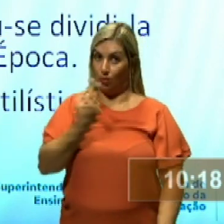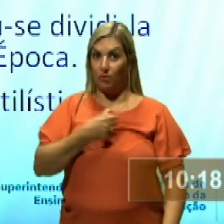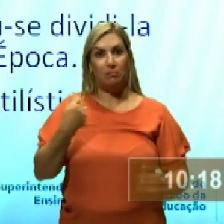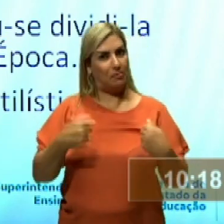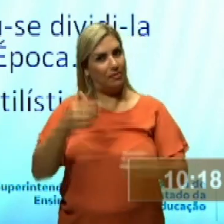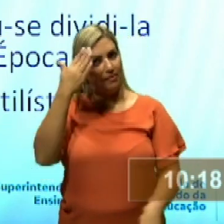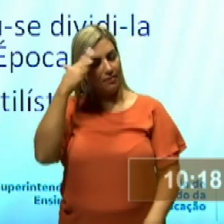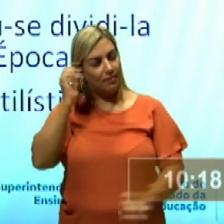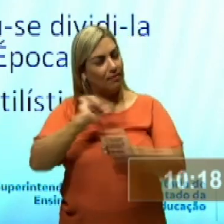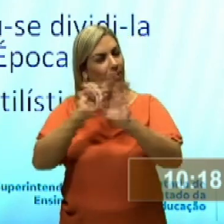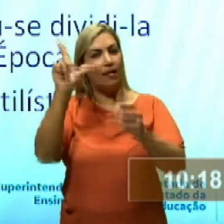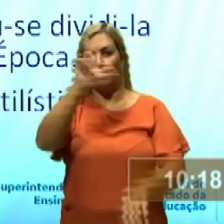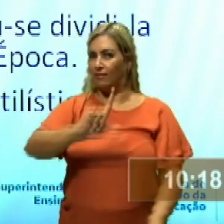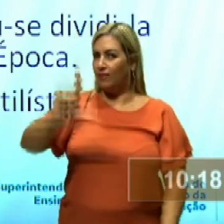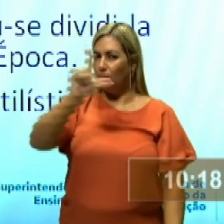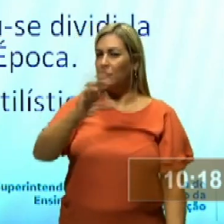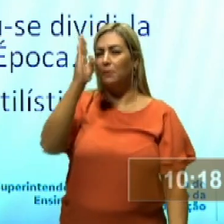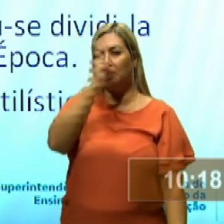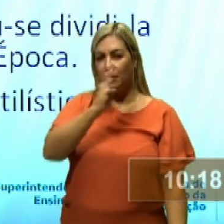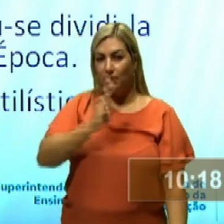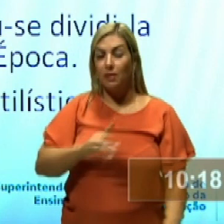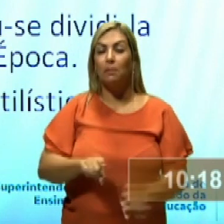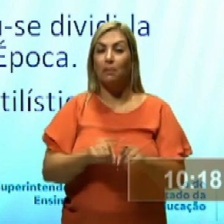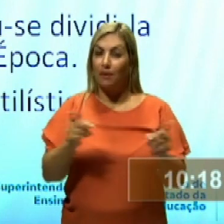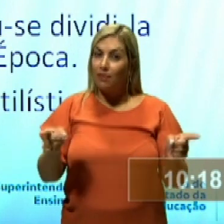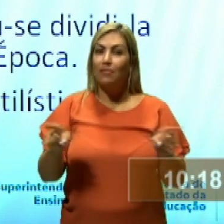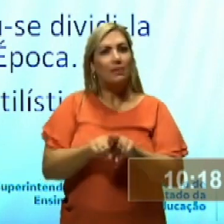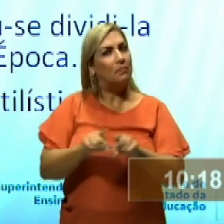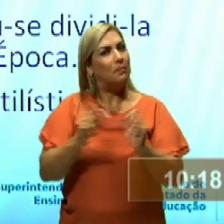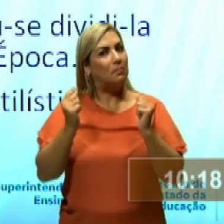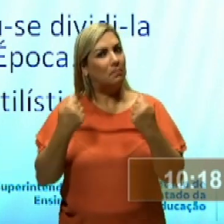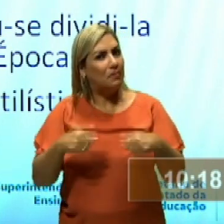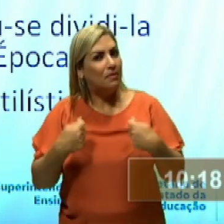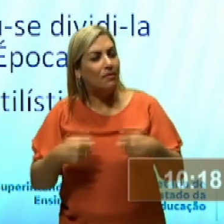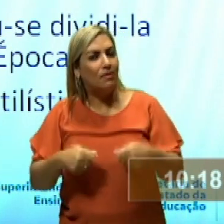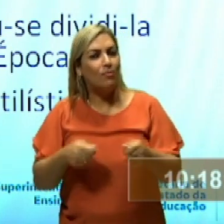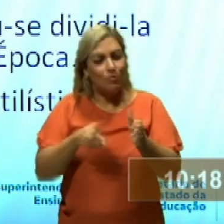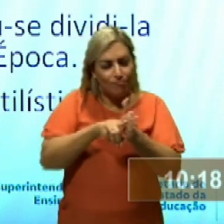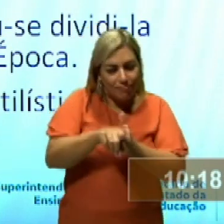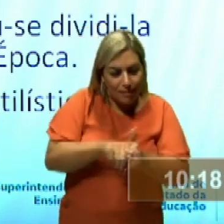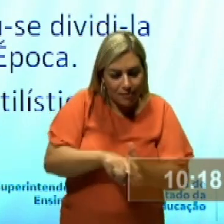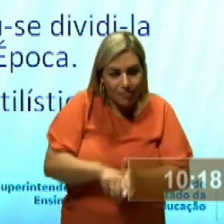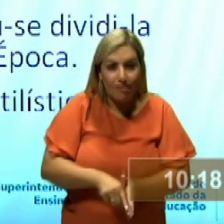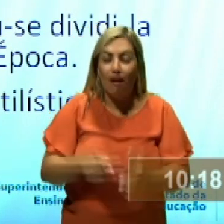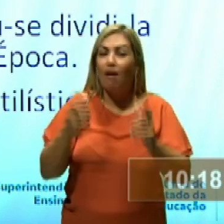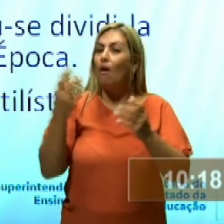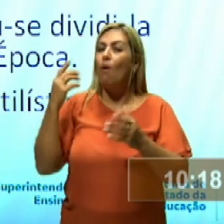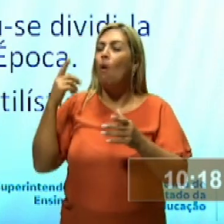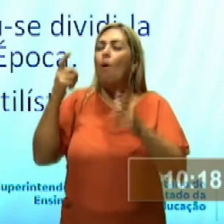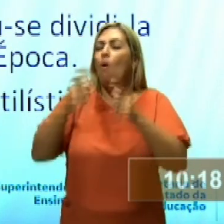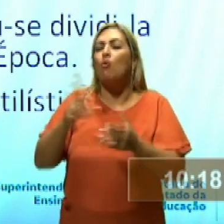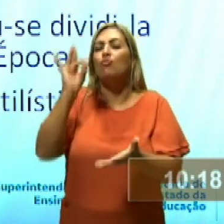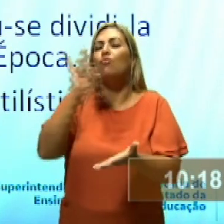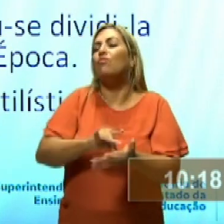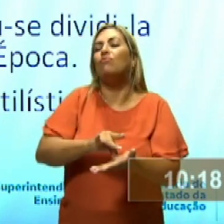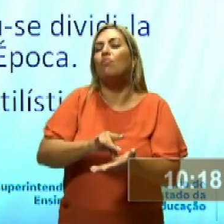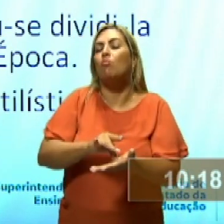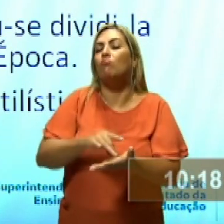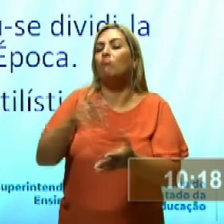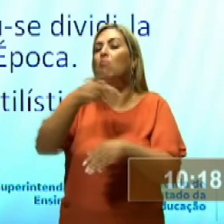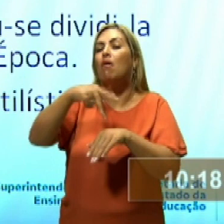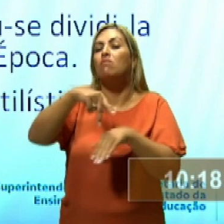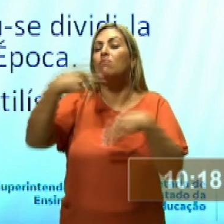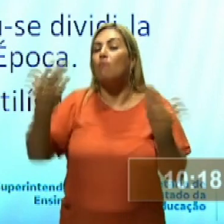nossa literatura literatura brasileira mas nós também precisamos analisar de onde vem todo esse processo que é da